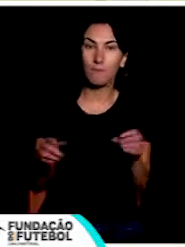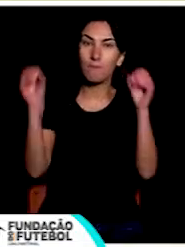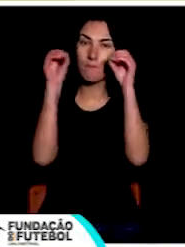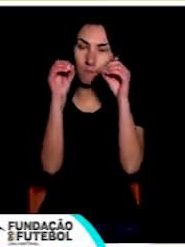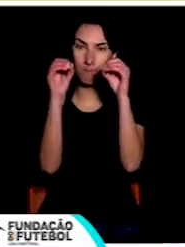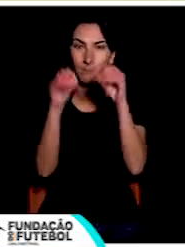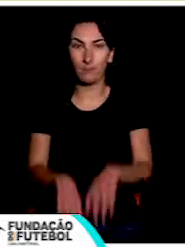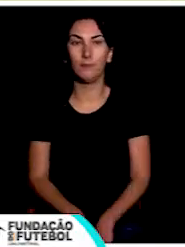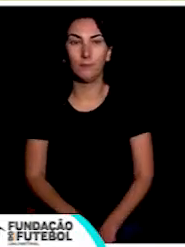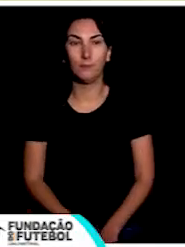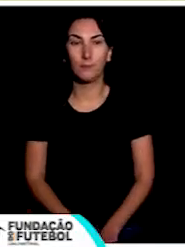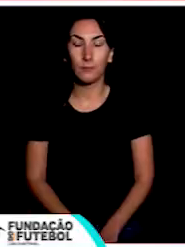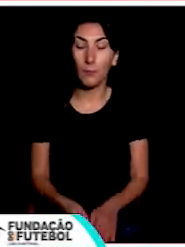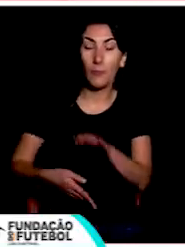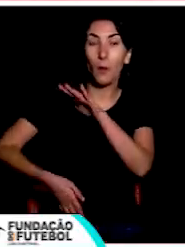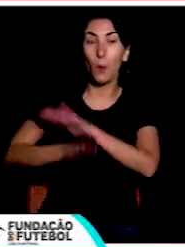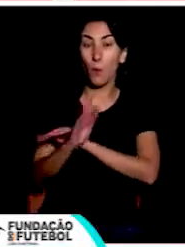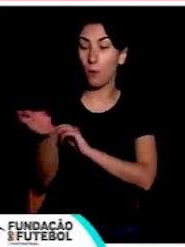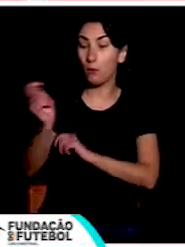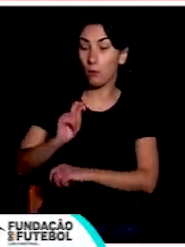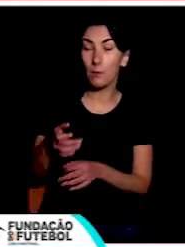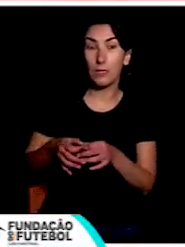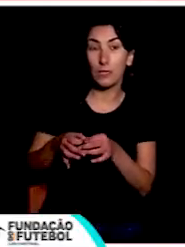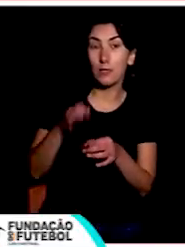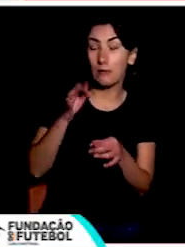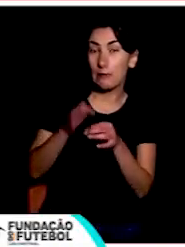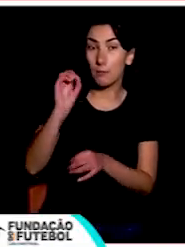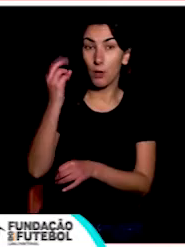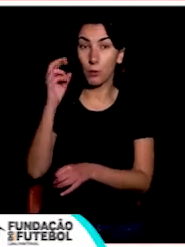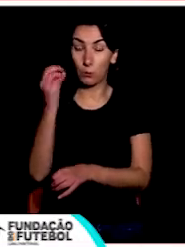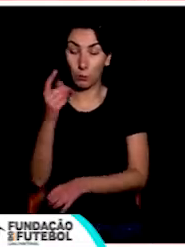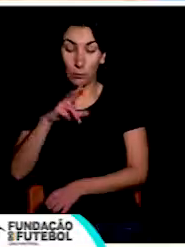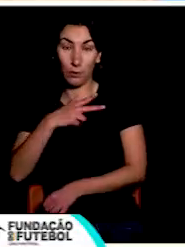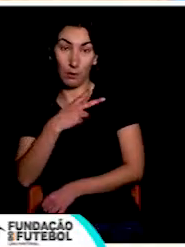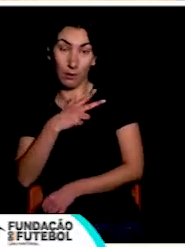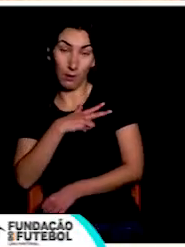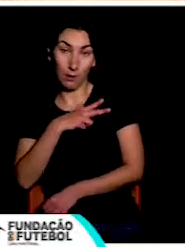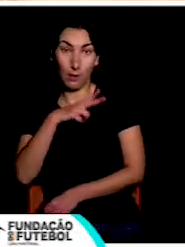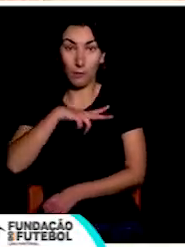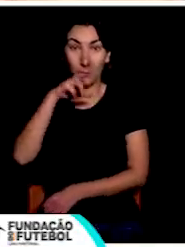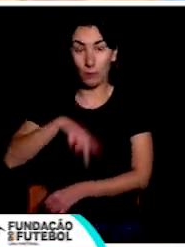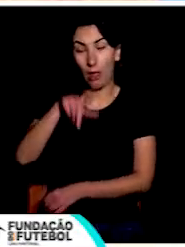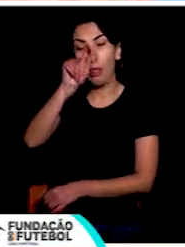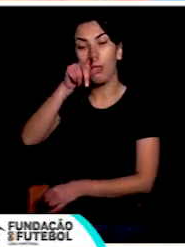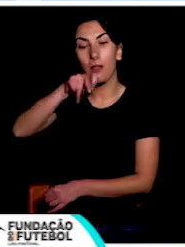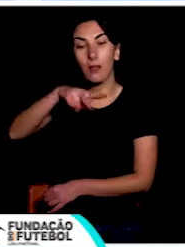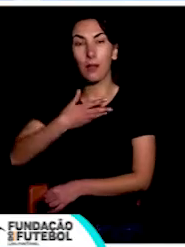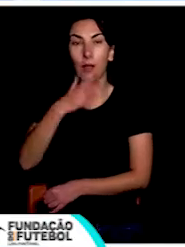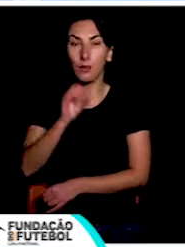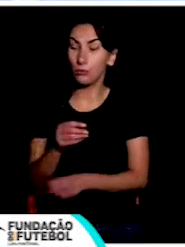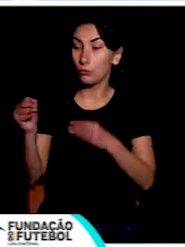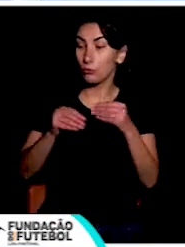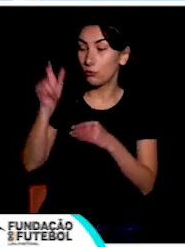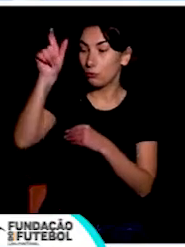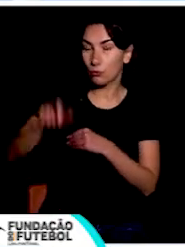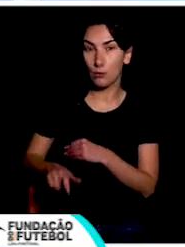uma igualdade sem golos. O golo do mês de setembro-outubro na Liga Portugal SABSEG pertence a Leandro Antunes, jogador do